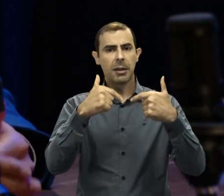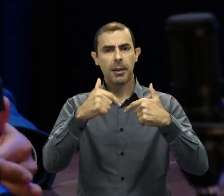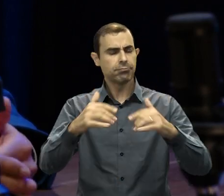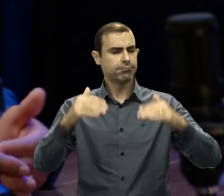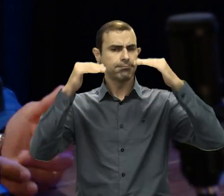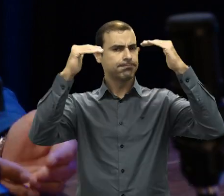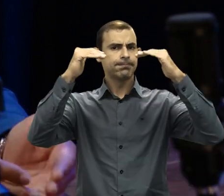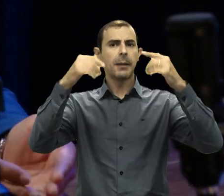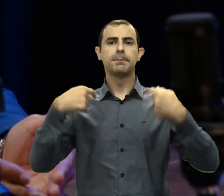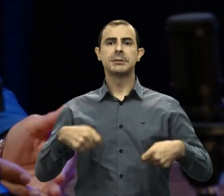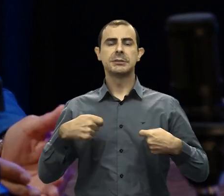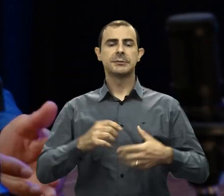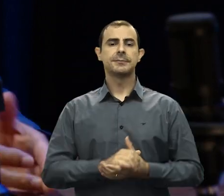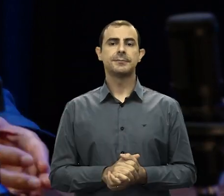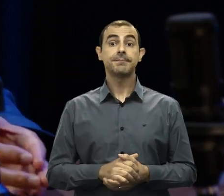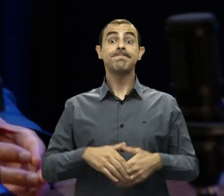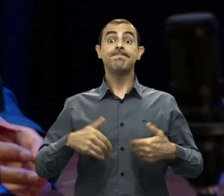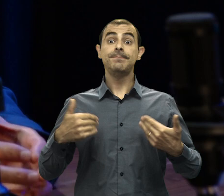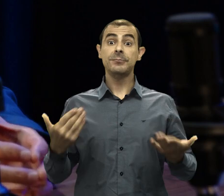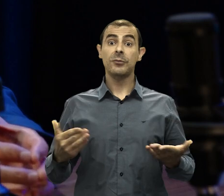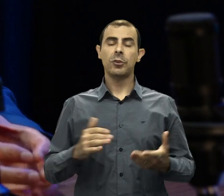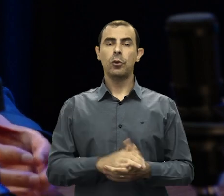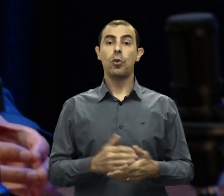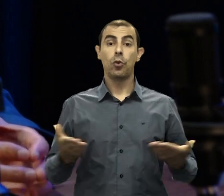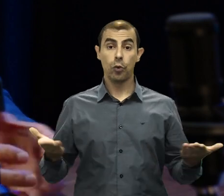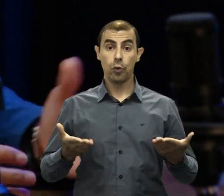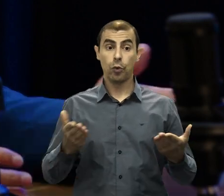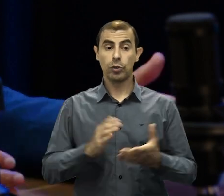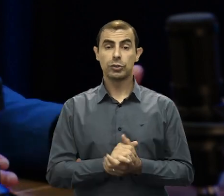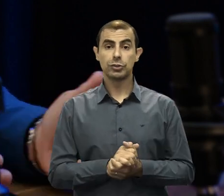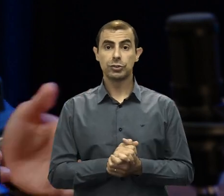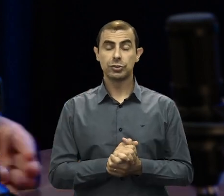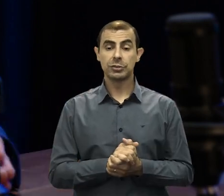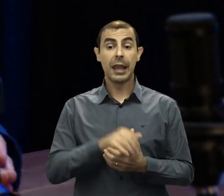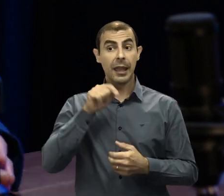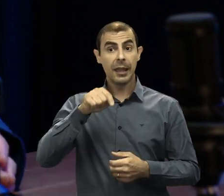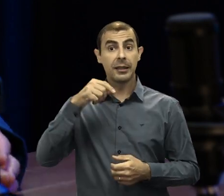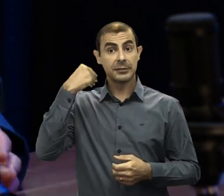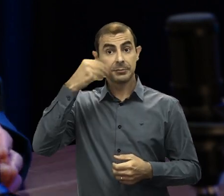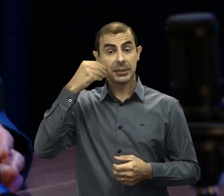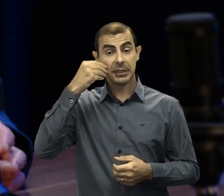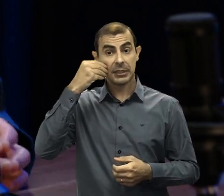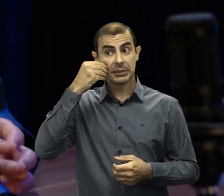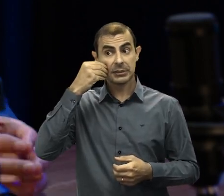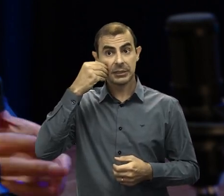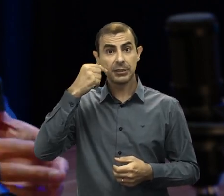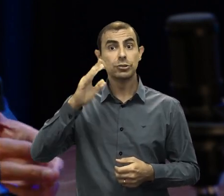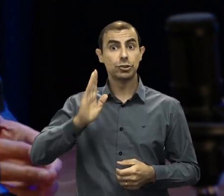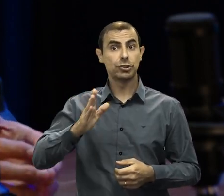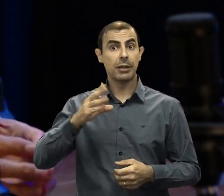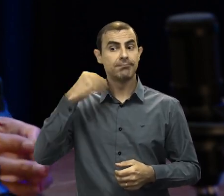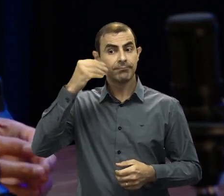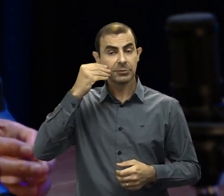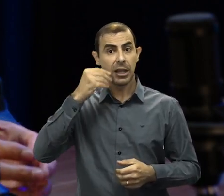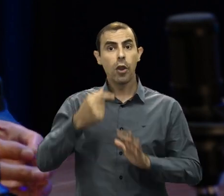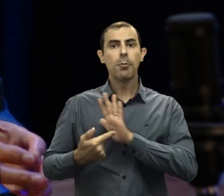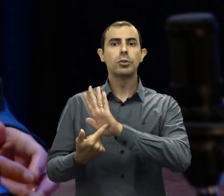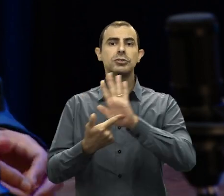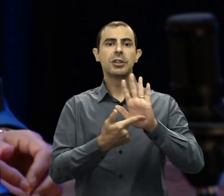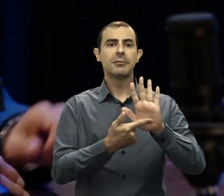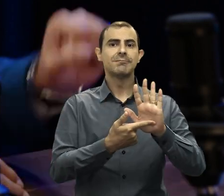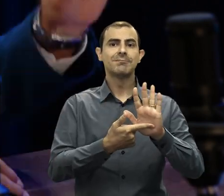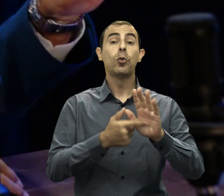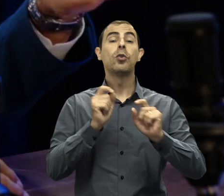de alto nível, precisa. Então, hoje, com essa experiência que eu já tenho, eu procuro mostrar para as pessoas, é muito